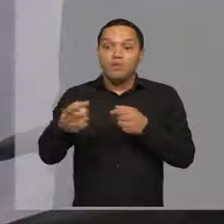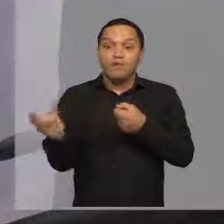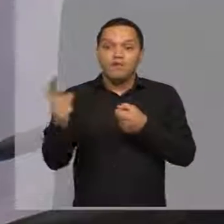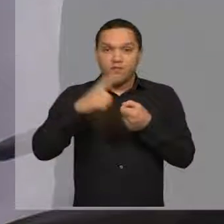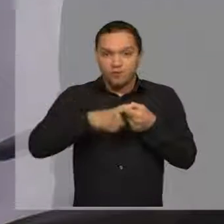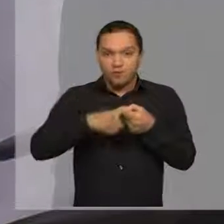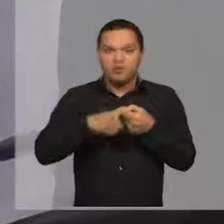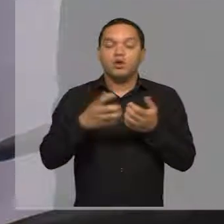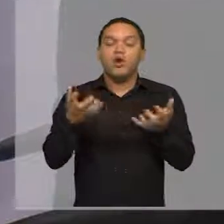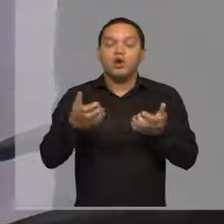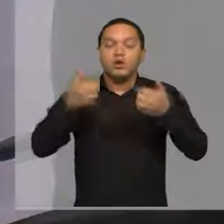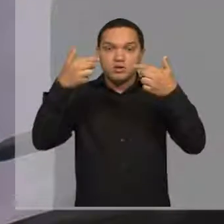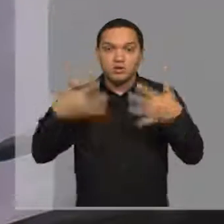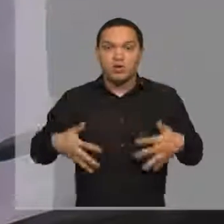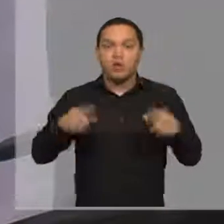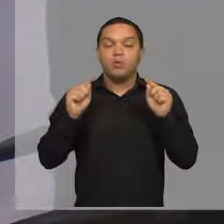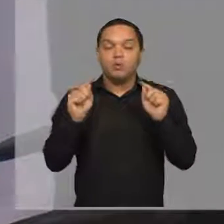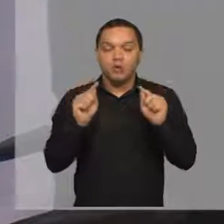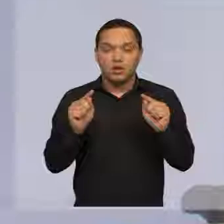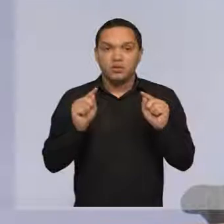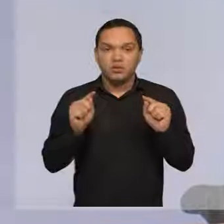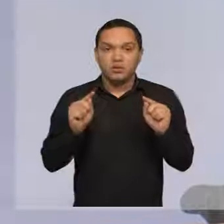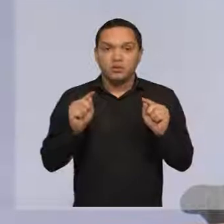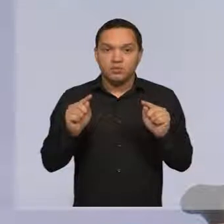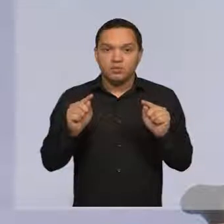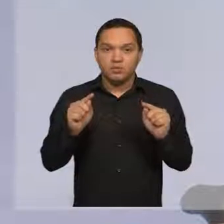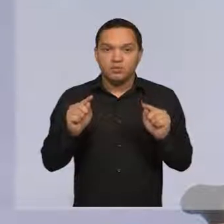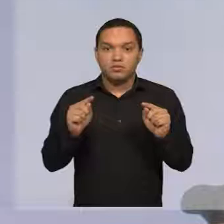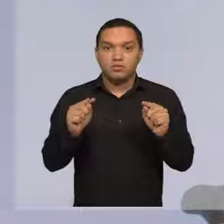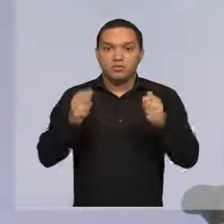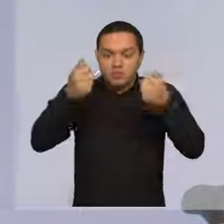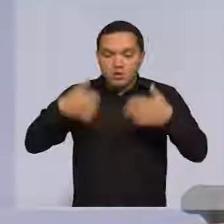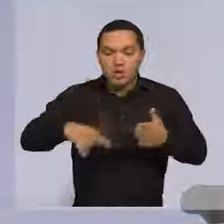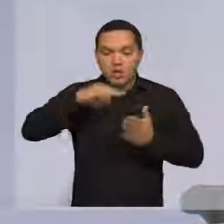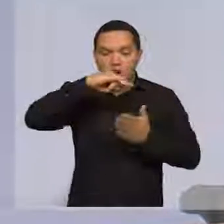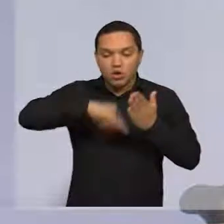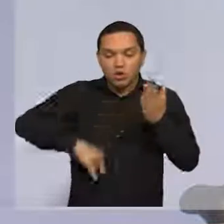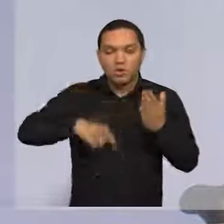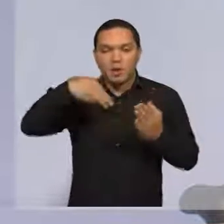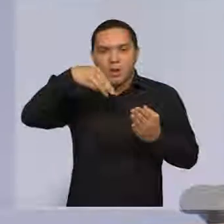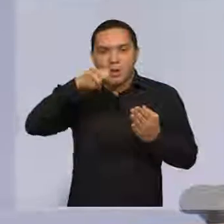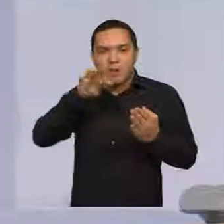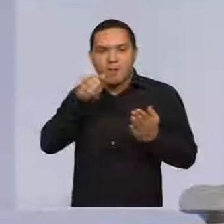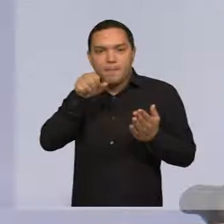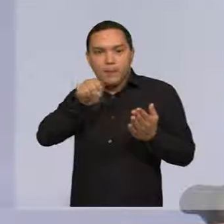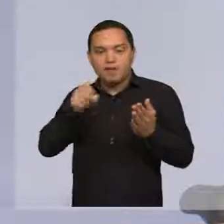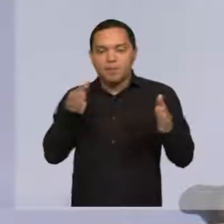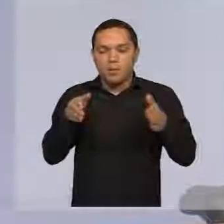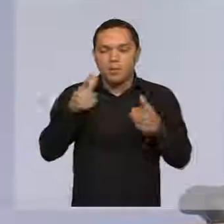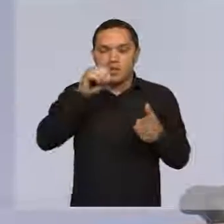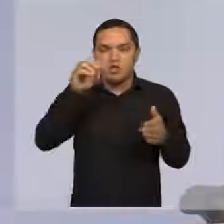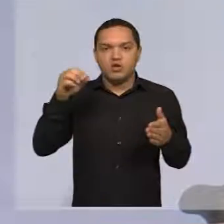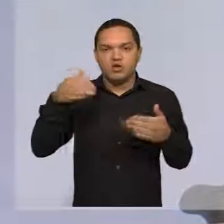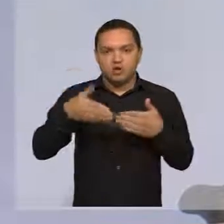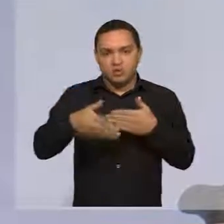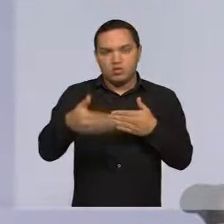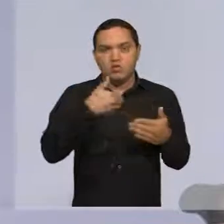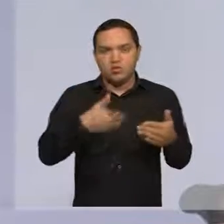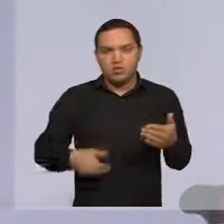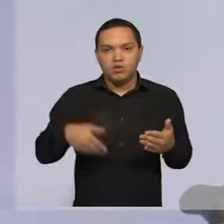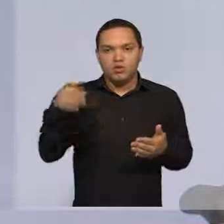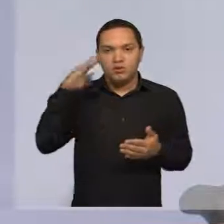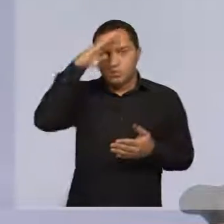primeiro intervalo e quando voltarmos eu quero colocar exatamente esse documento com as metas para os